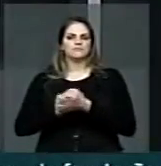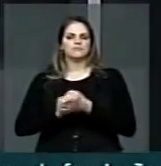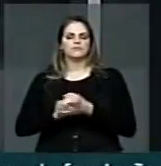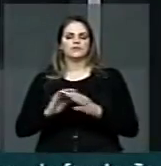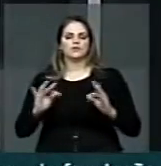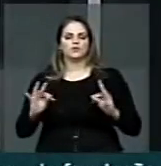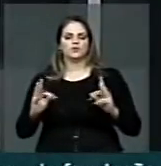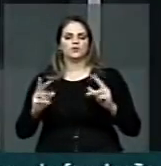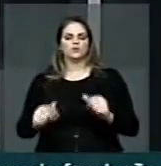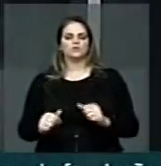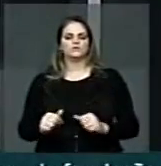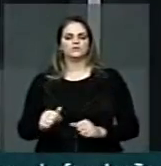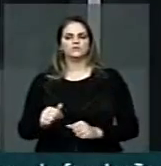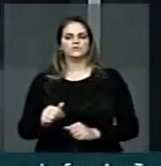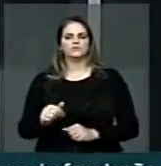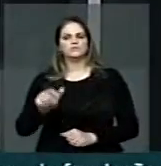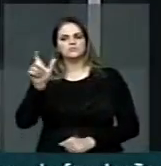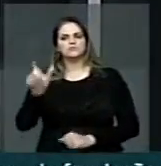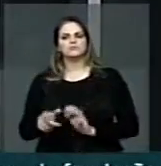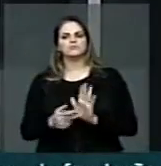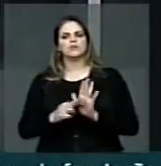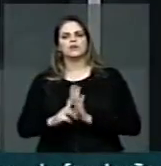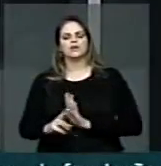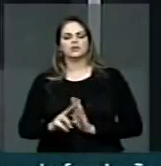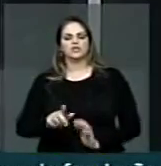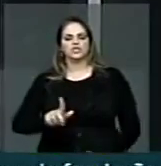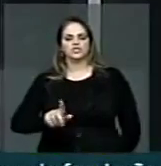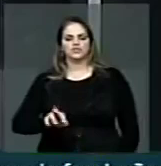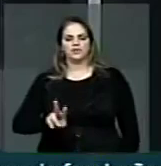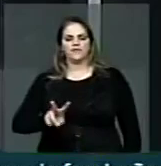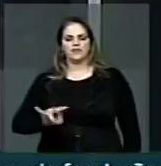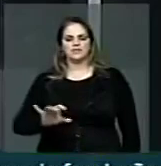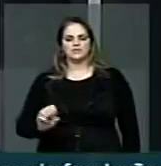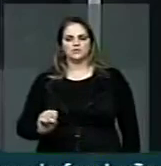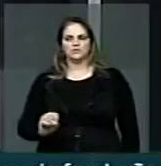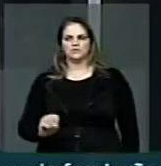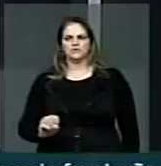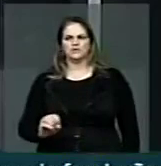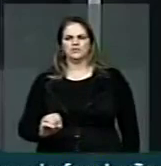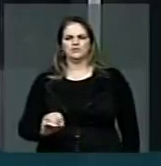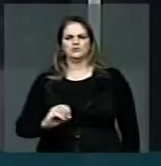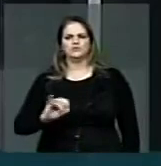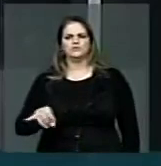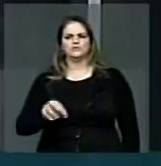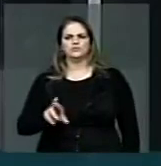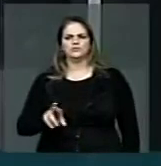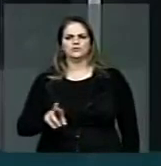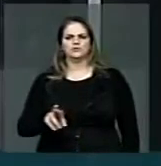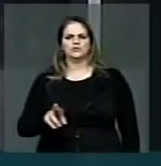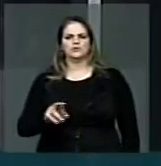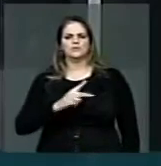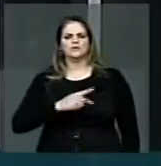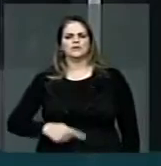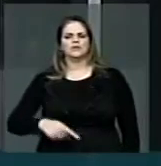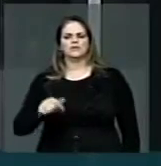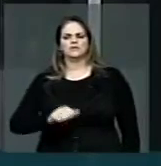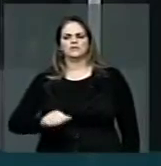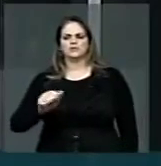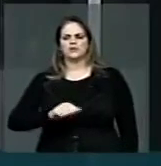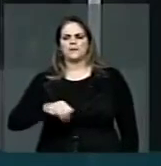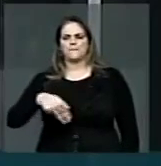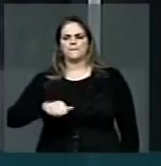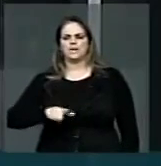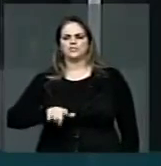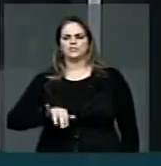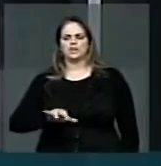todos na pessoa do companheiro Gervásio Protásio Júnior, que é o presidente da Associação dos Magistrados lá